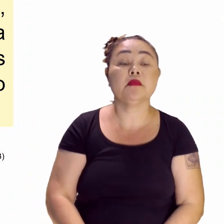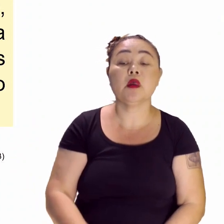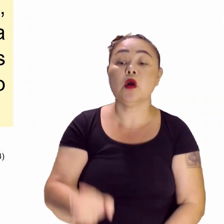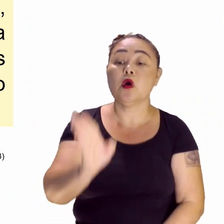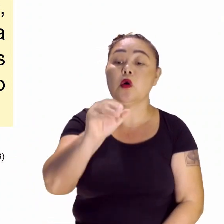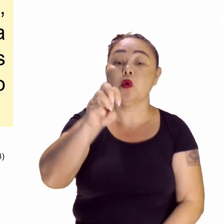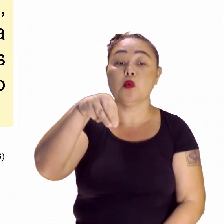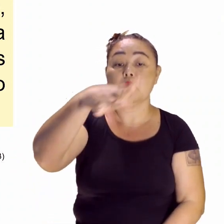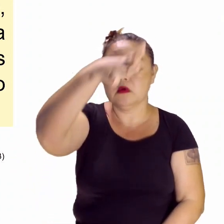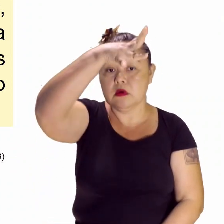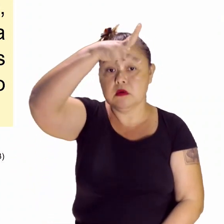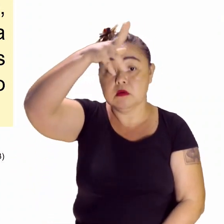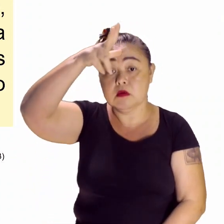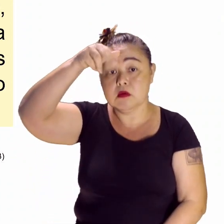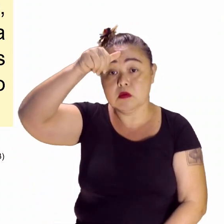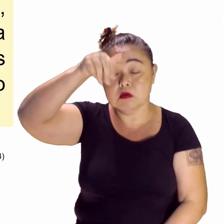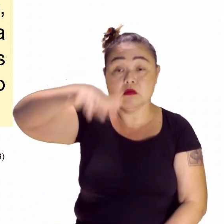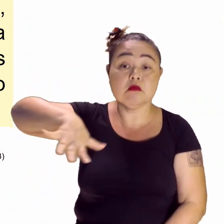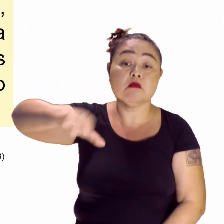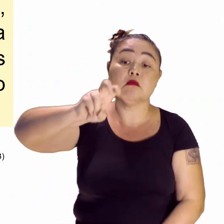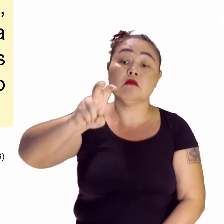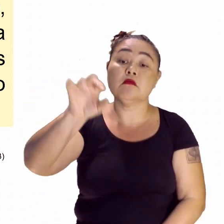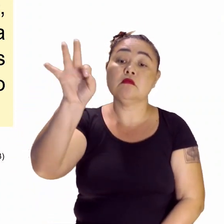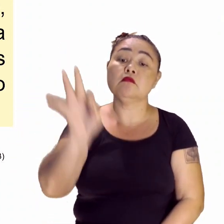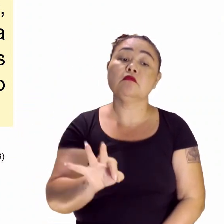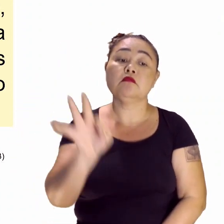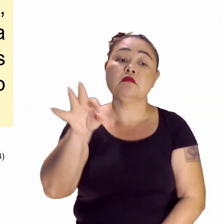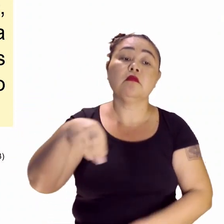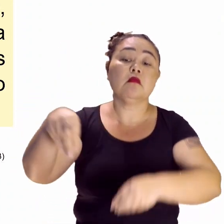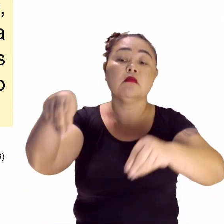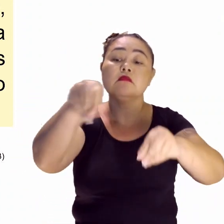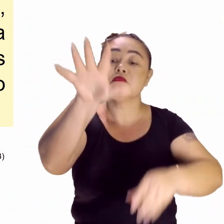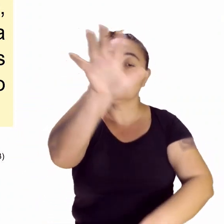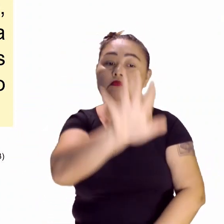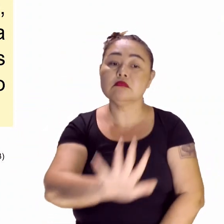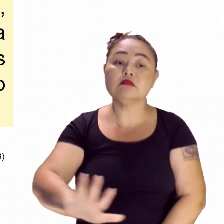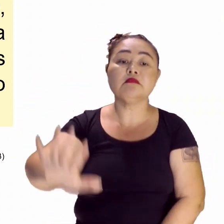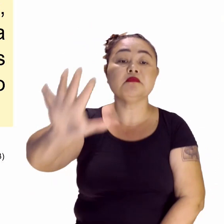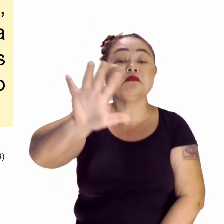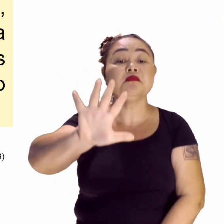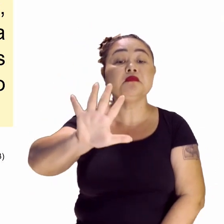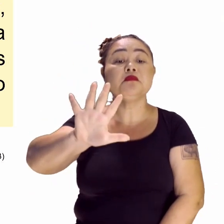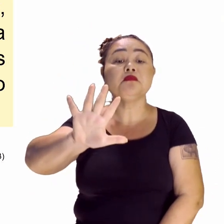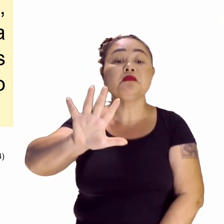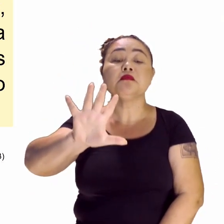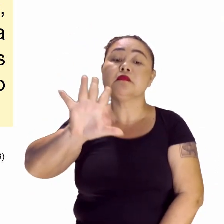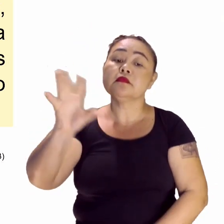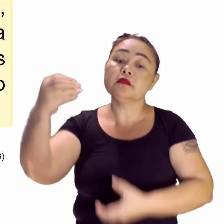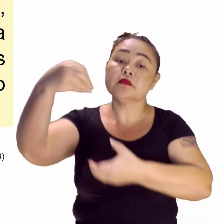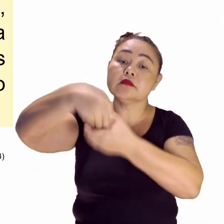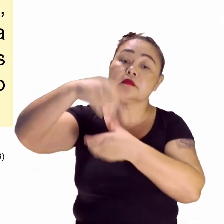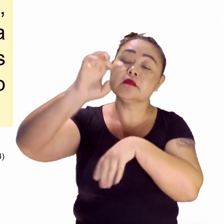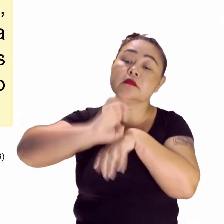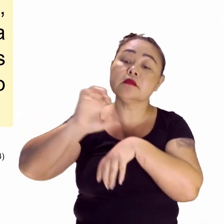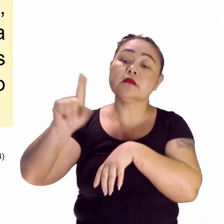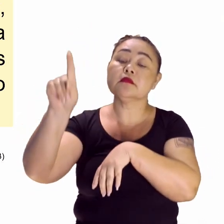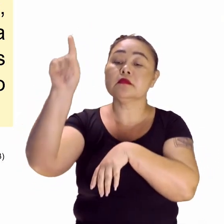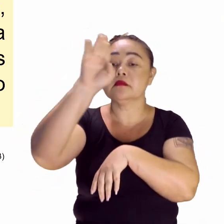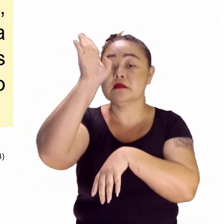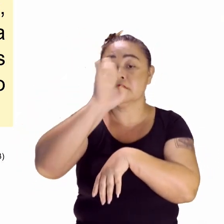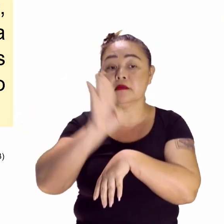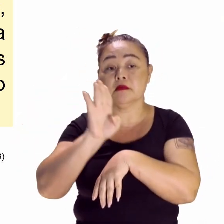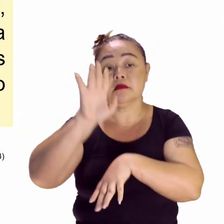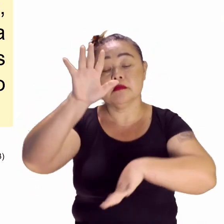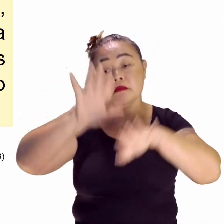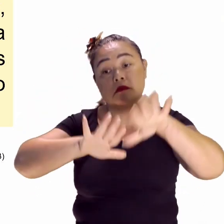o bioma amazônico ocupa cerca de 50% do nosso território nacional e abrange vários estados do